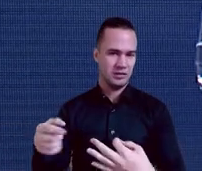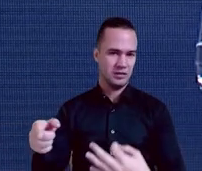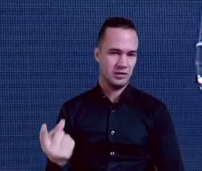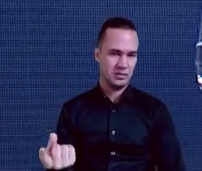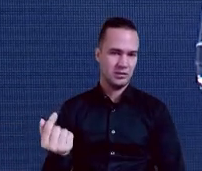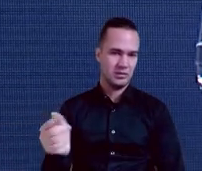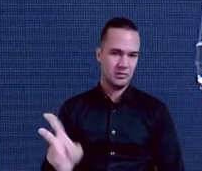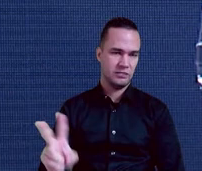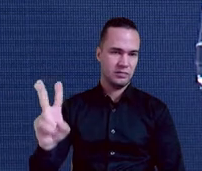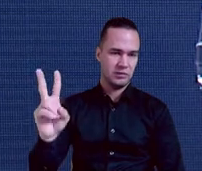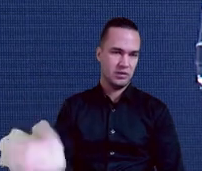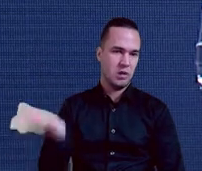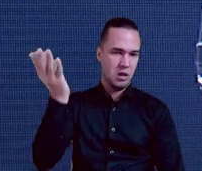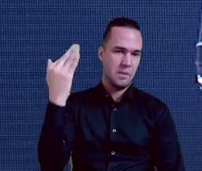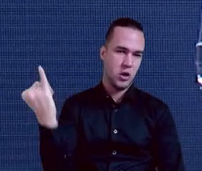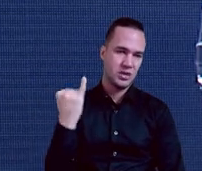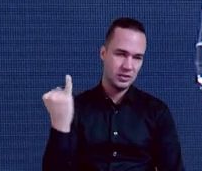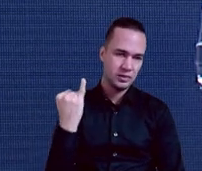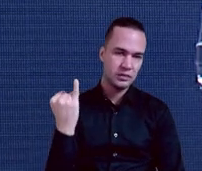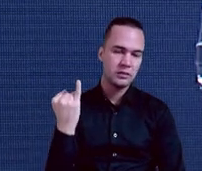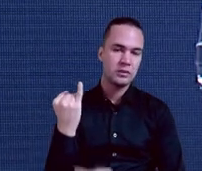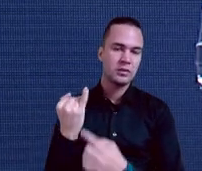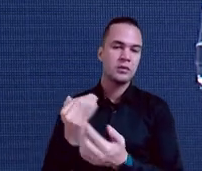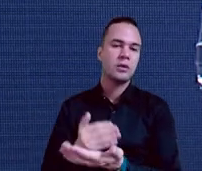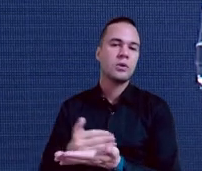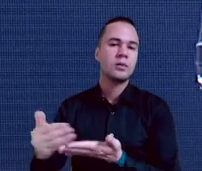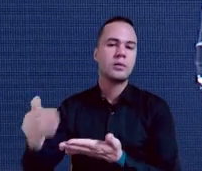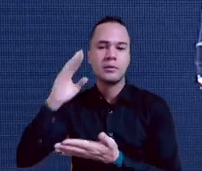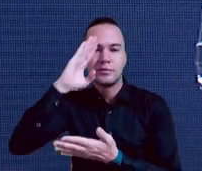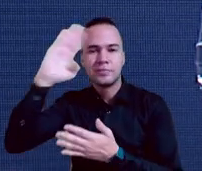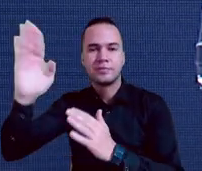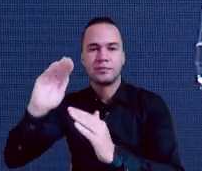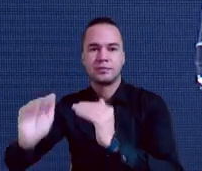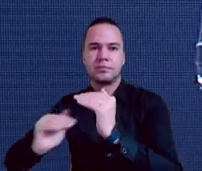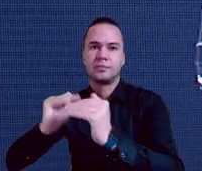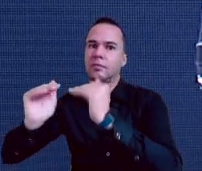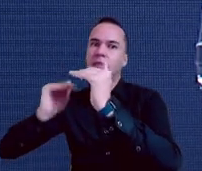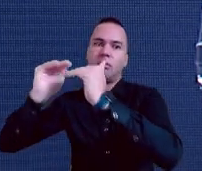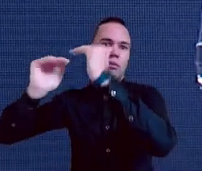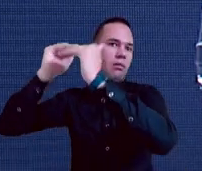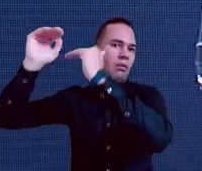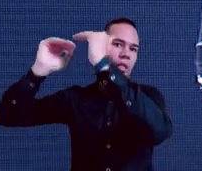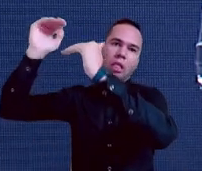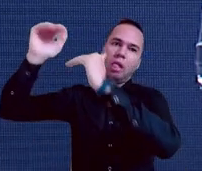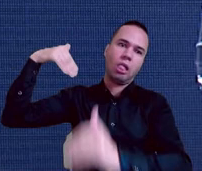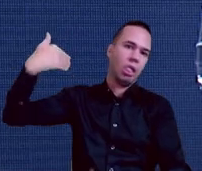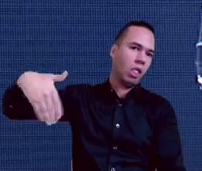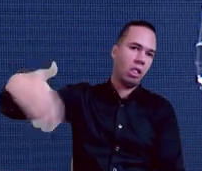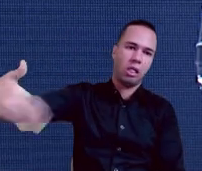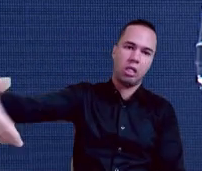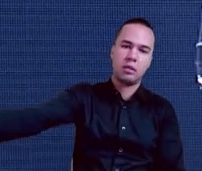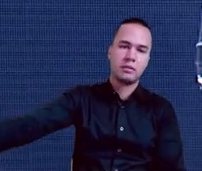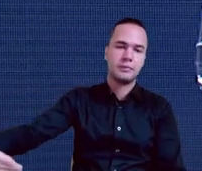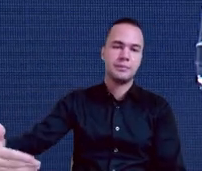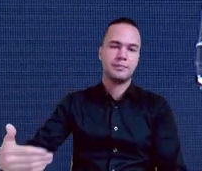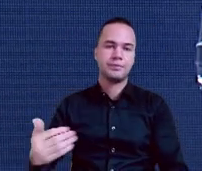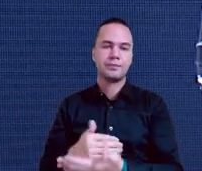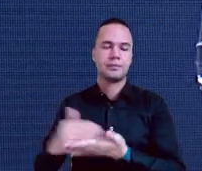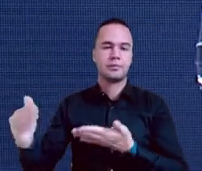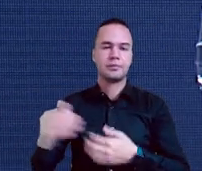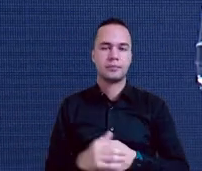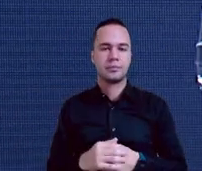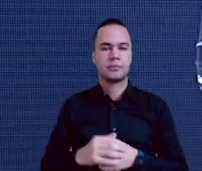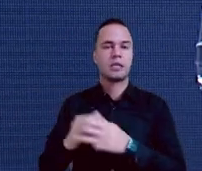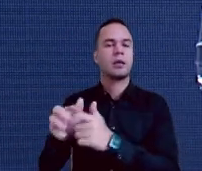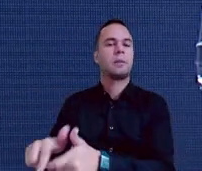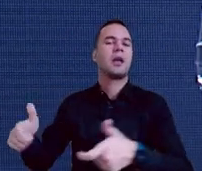importante começa uma agenda de crescimento desenfreada começa uma agenda de ampliação de